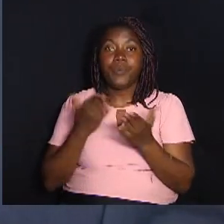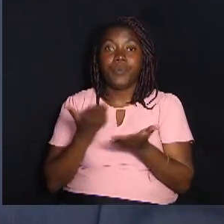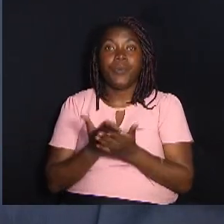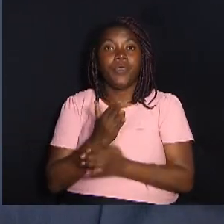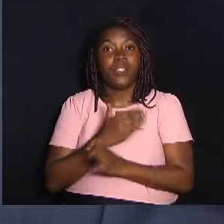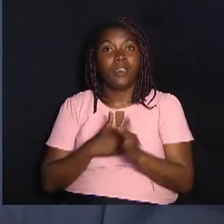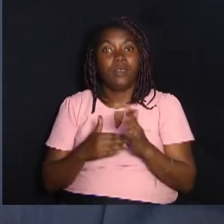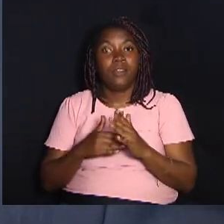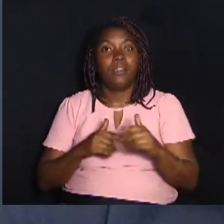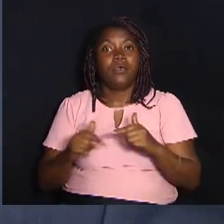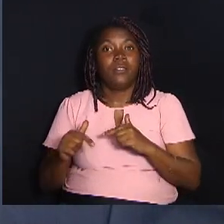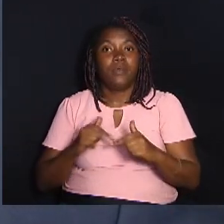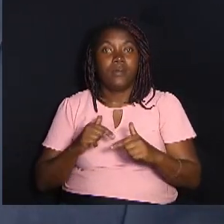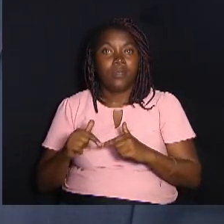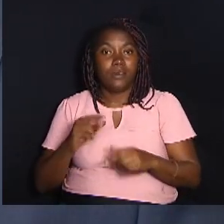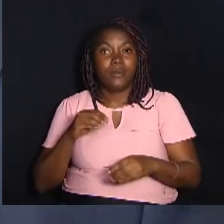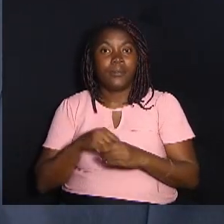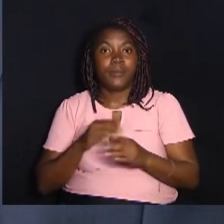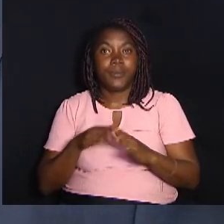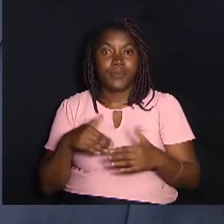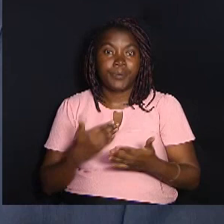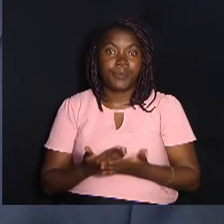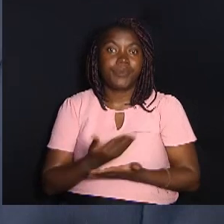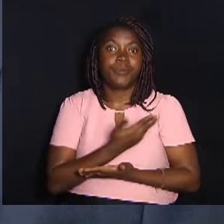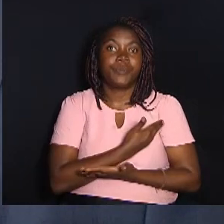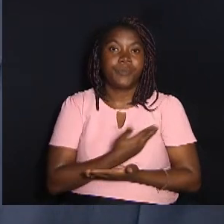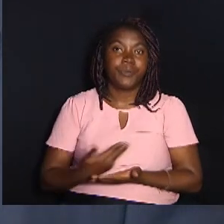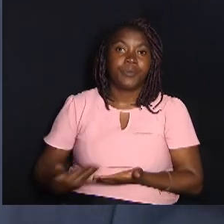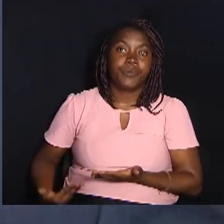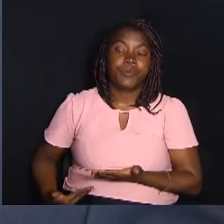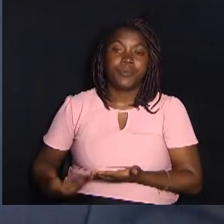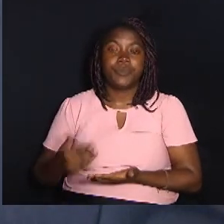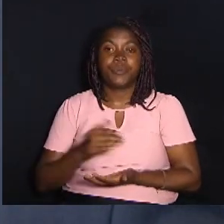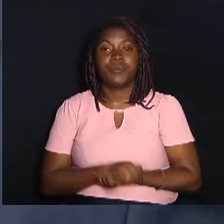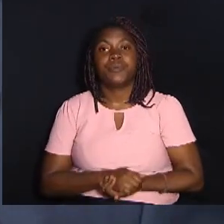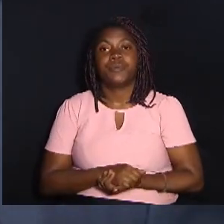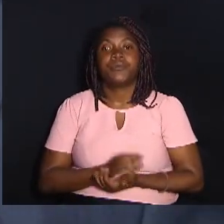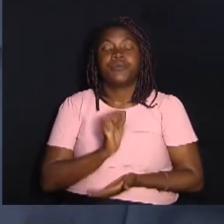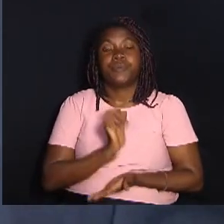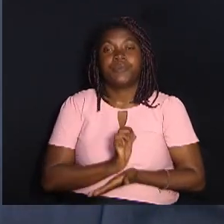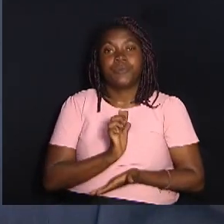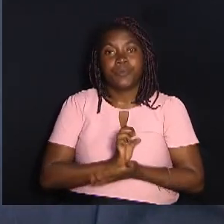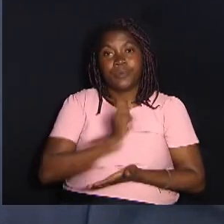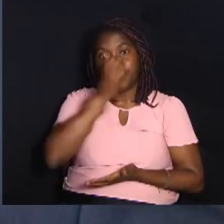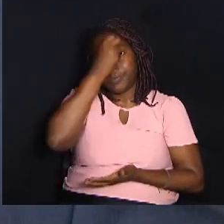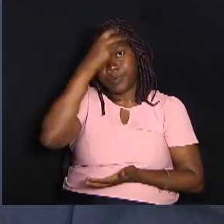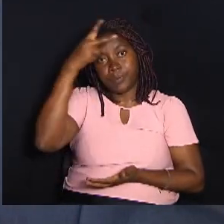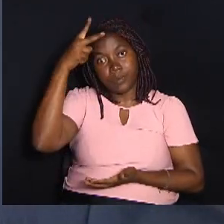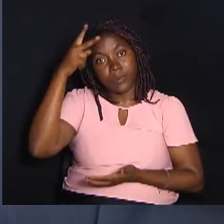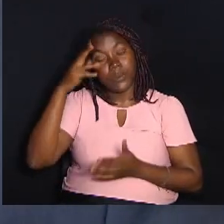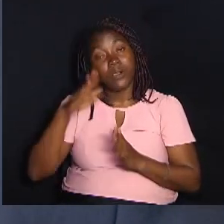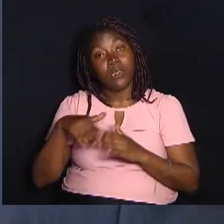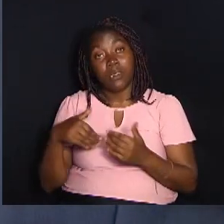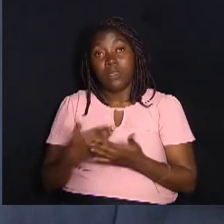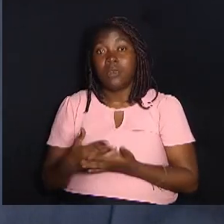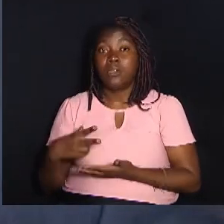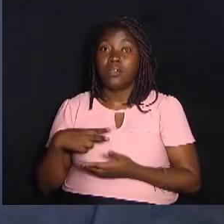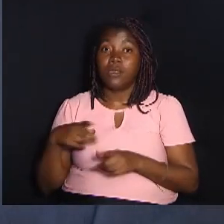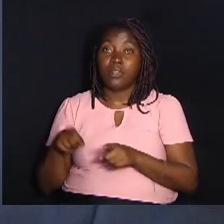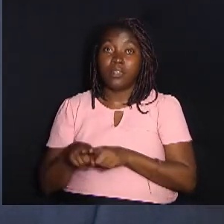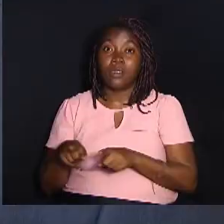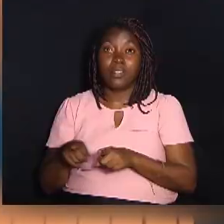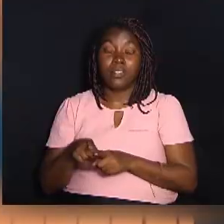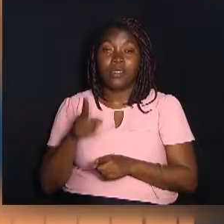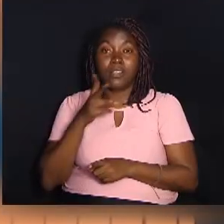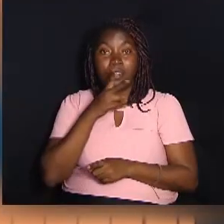escolar né a todo o trabalho que é feito em escolas e públicas né que sejam ela e estadual ou Municipal e nas escolas